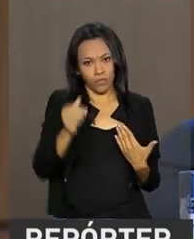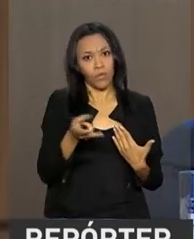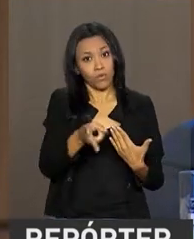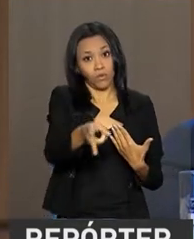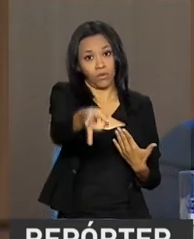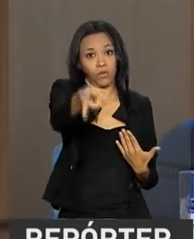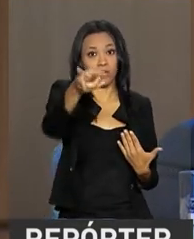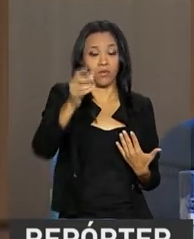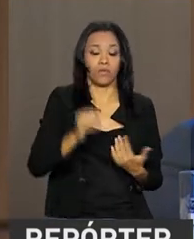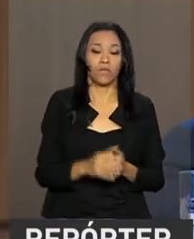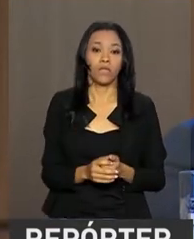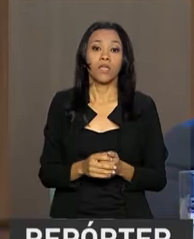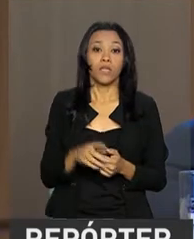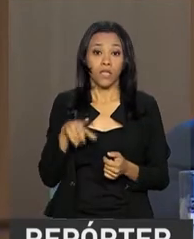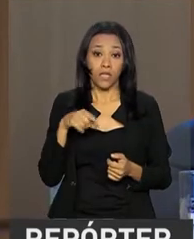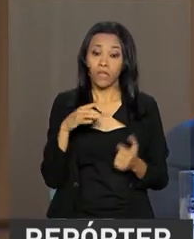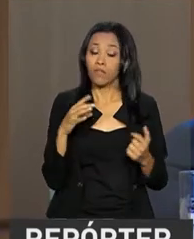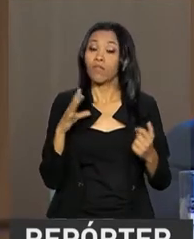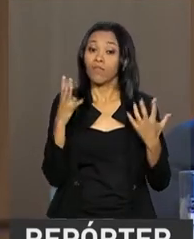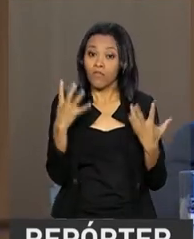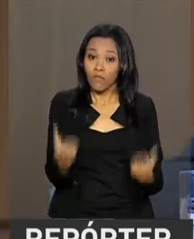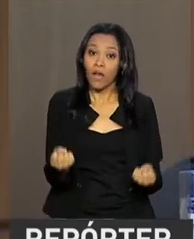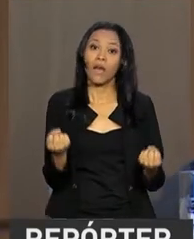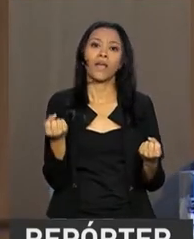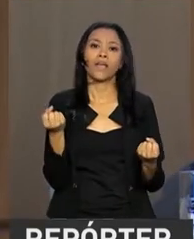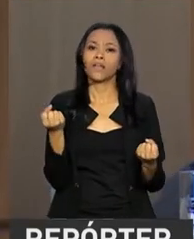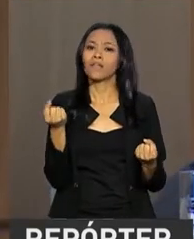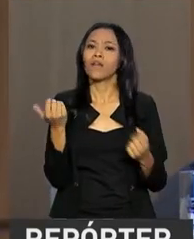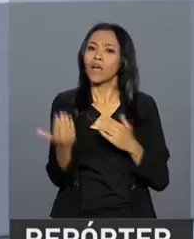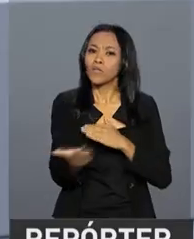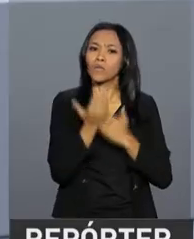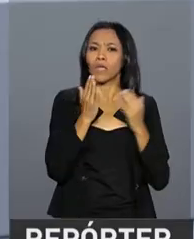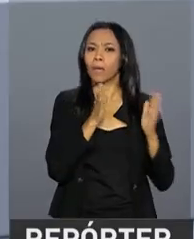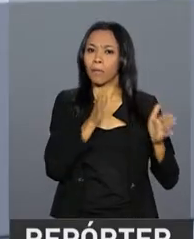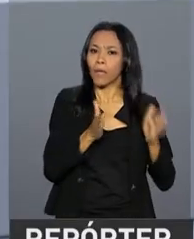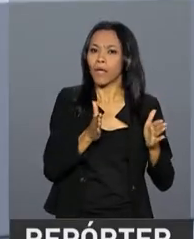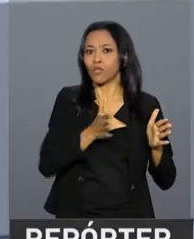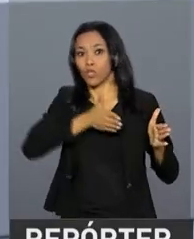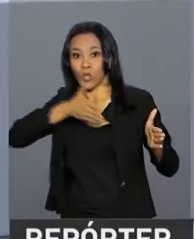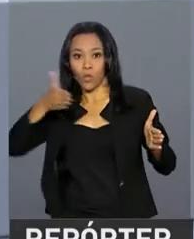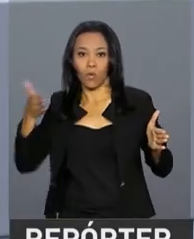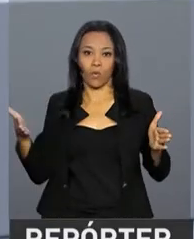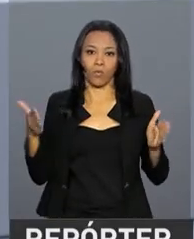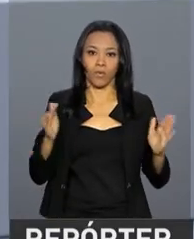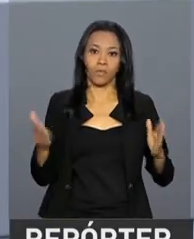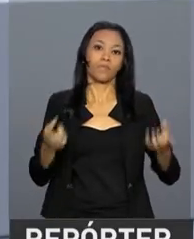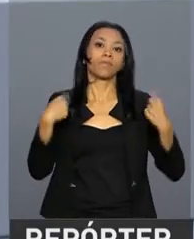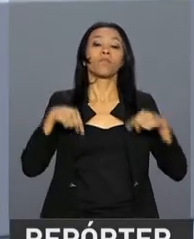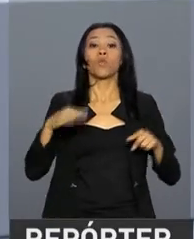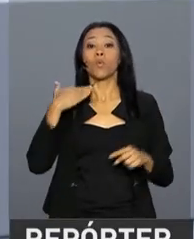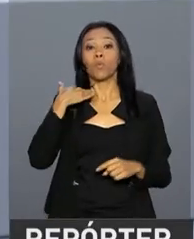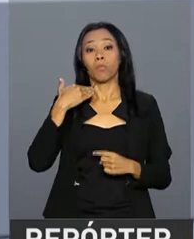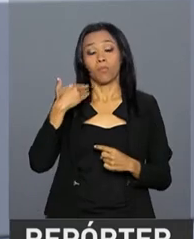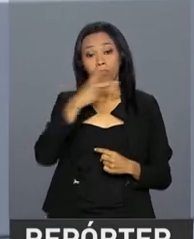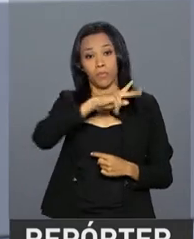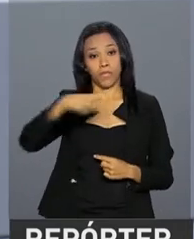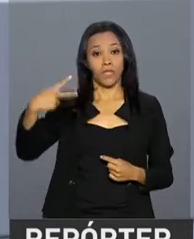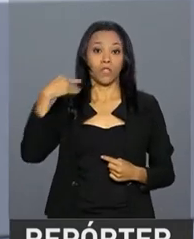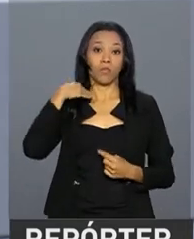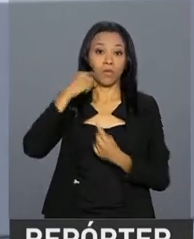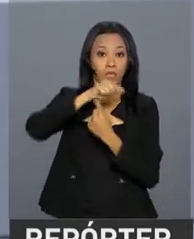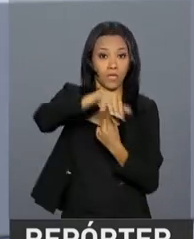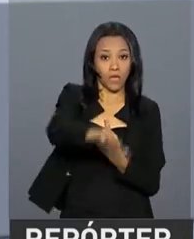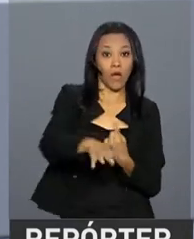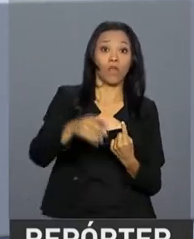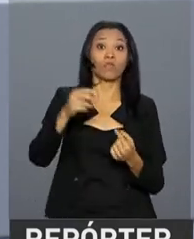contínua, e que vão nos beneficiar no médio e longo prazo. O presidente do Banco Central, Ilan Goldfein, fez também